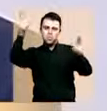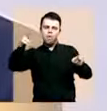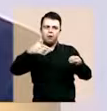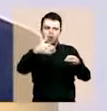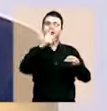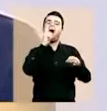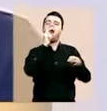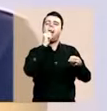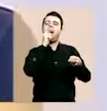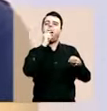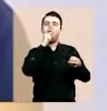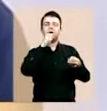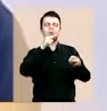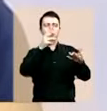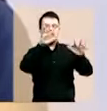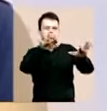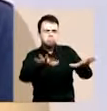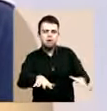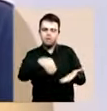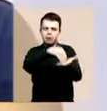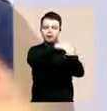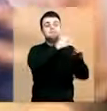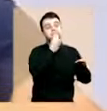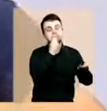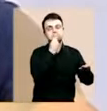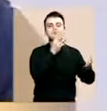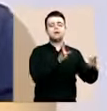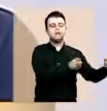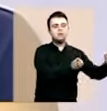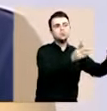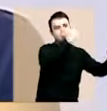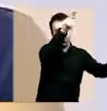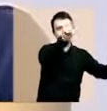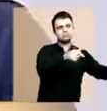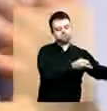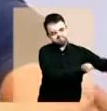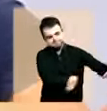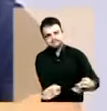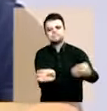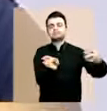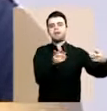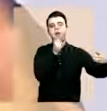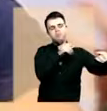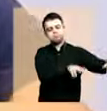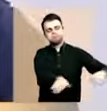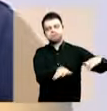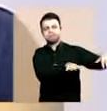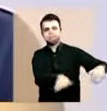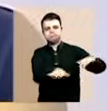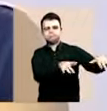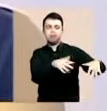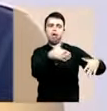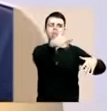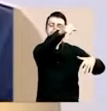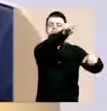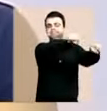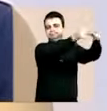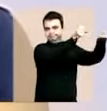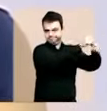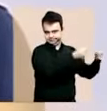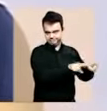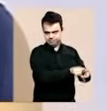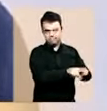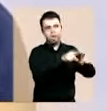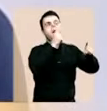Paulo, né, e a solução, como foi feita em São Paulo, era captar água de outros lugares, de outros rios, né, que automaticamente você acaba com outros rios que estão lá na frente,